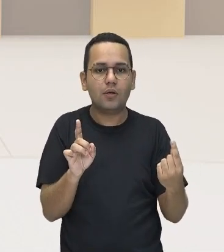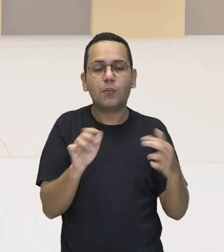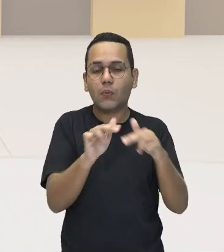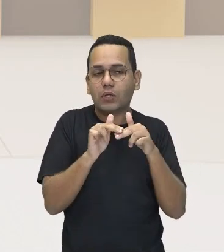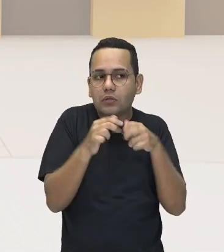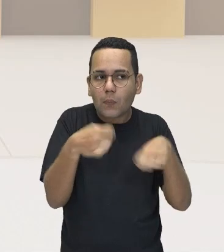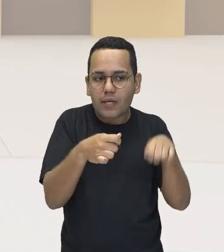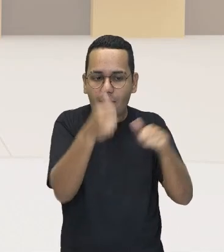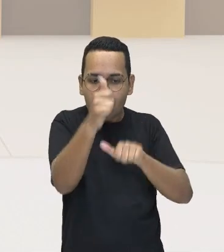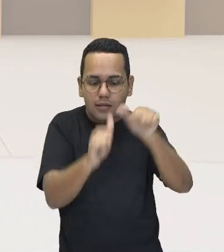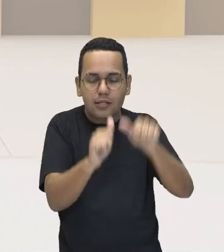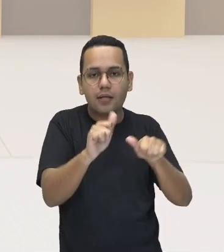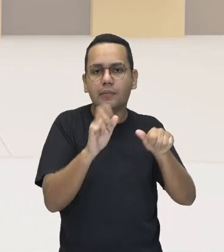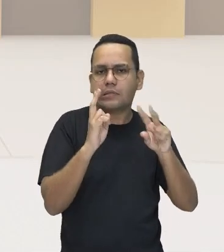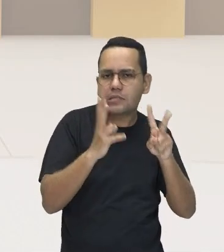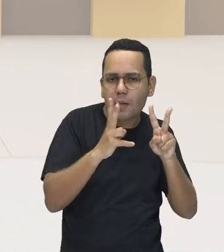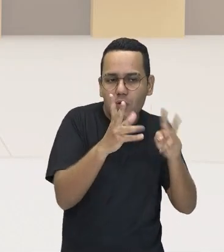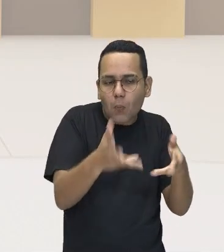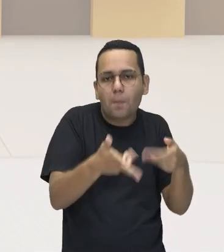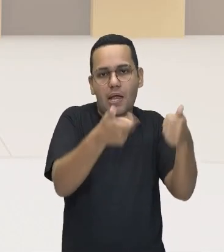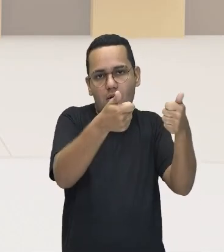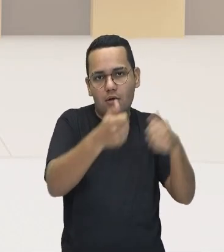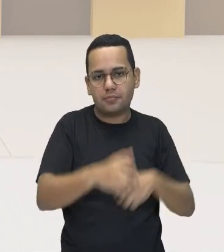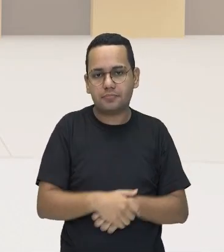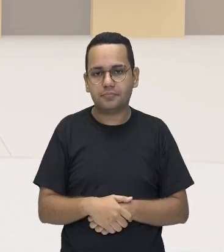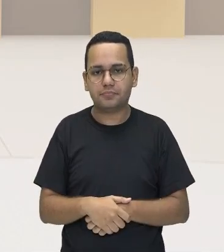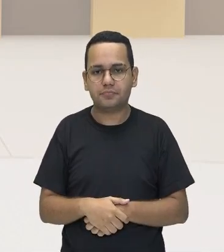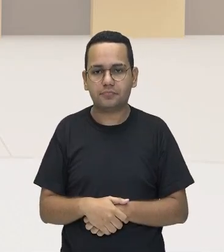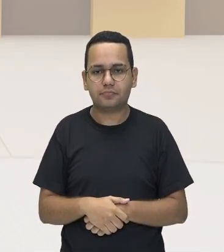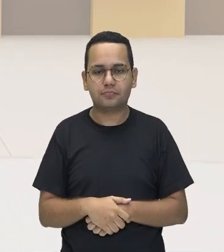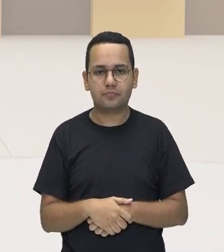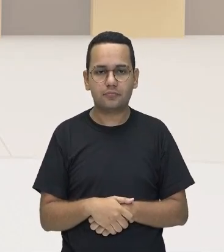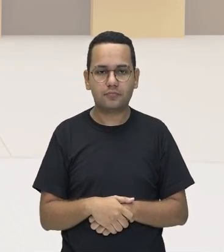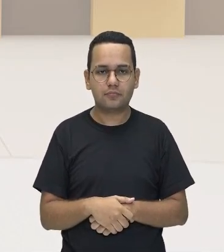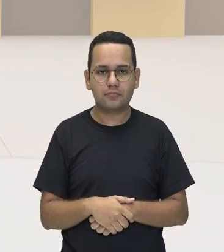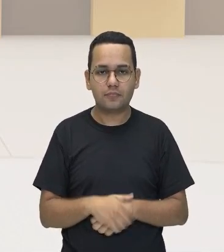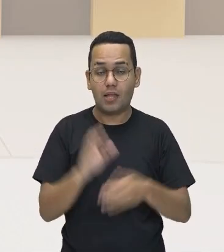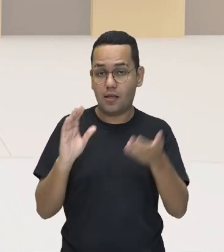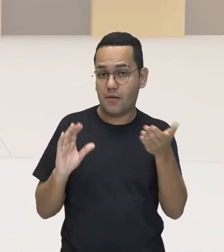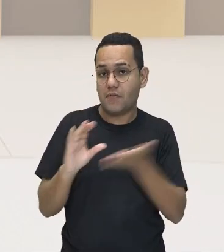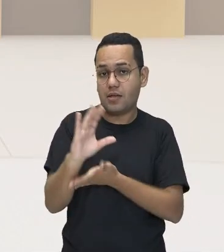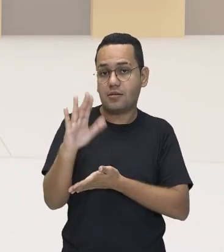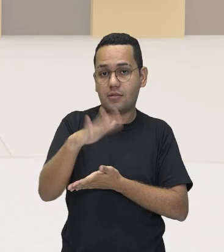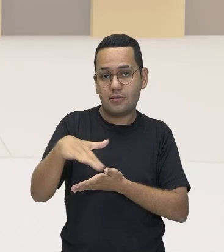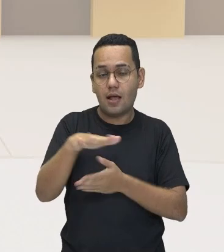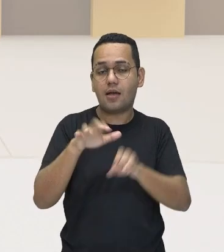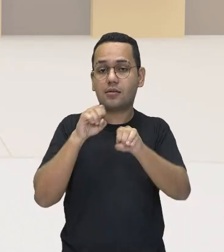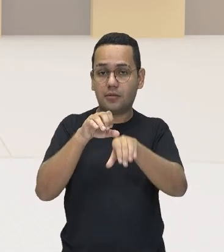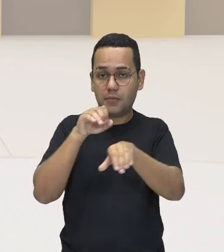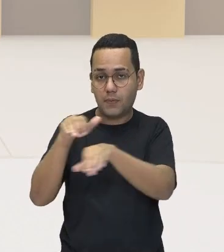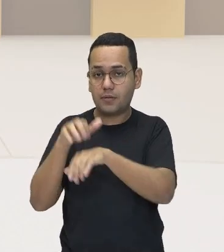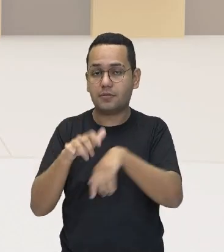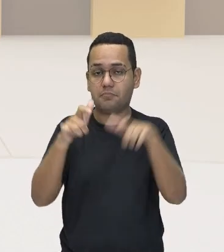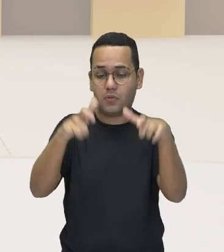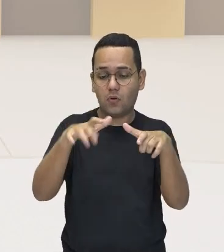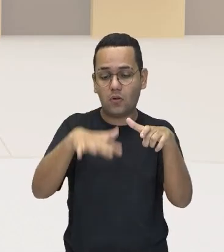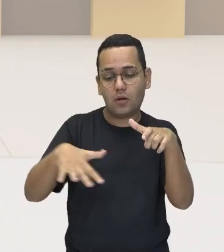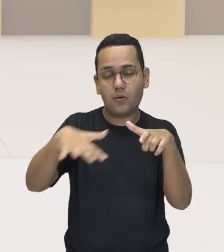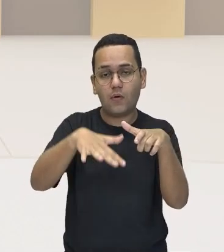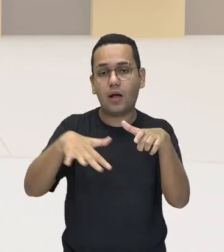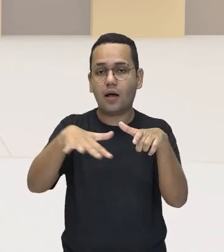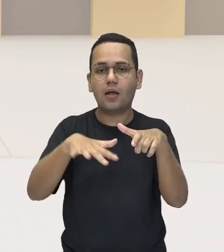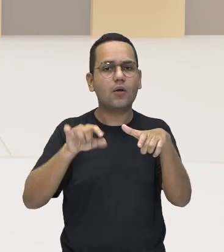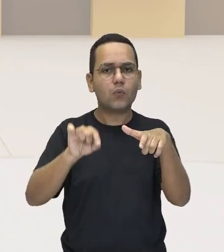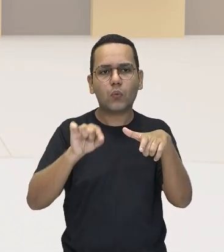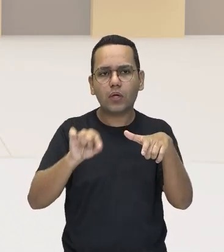vez mais? E por último, A capacitação e educação, né? Que é investir aí realmente na sua localidade, capacitando essas